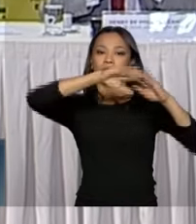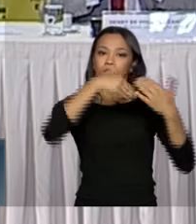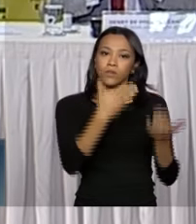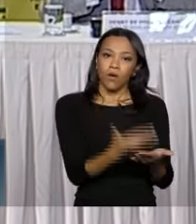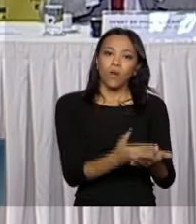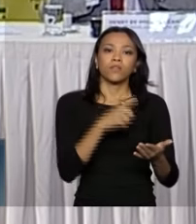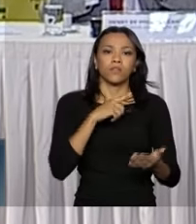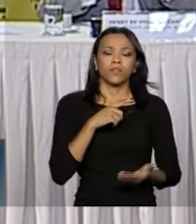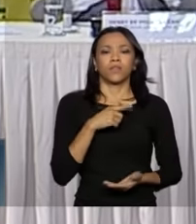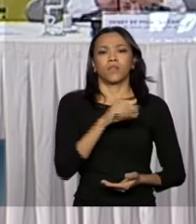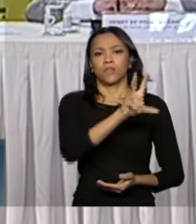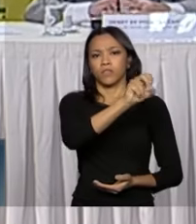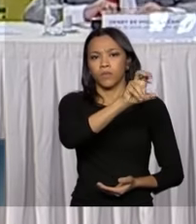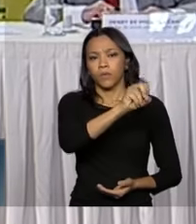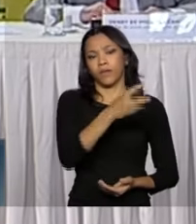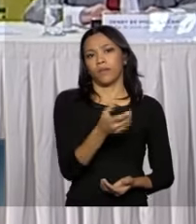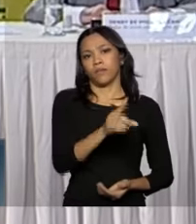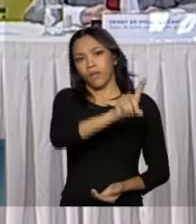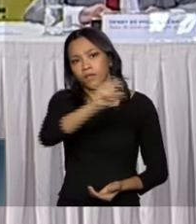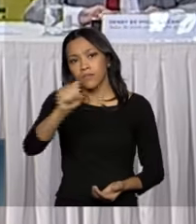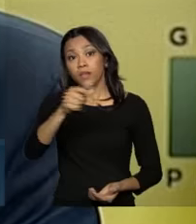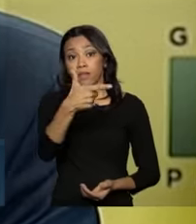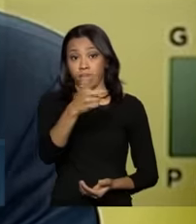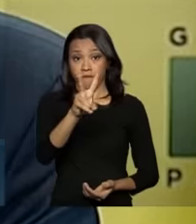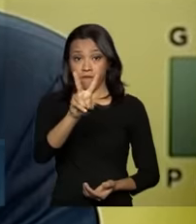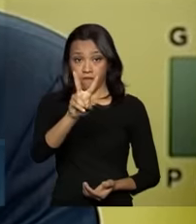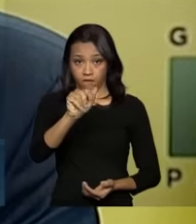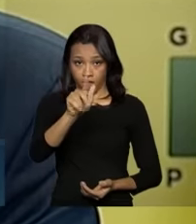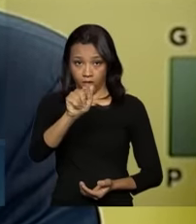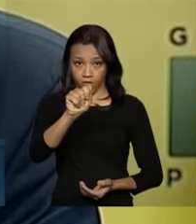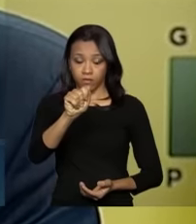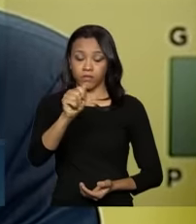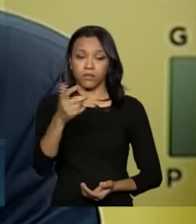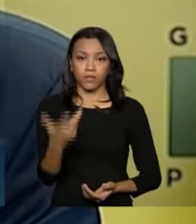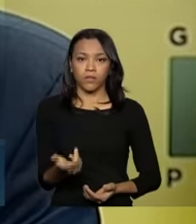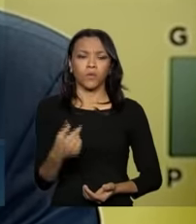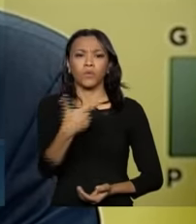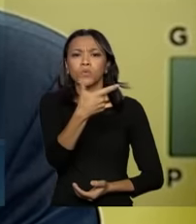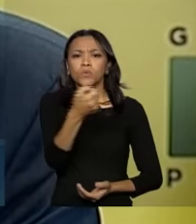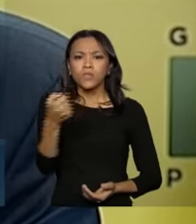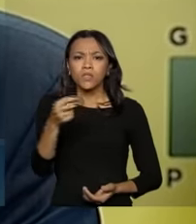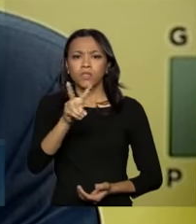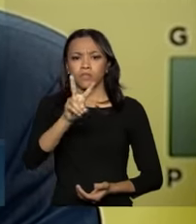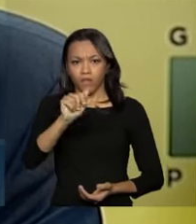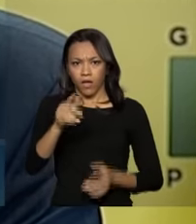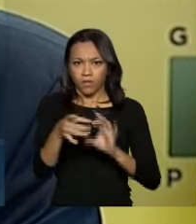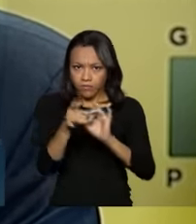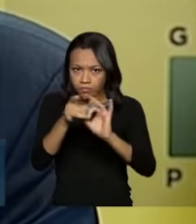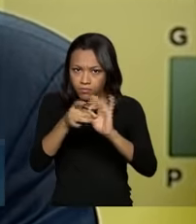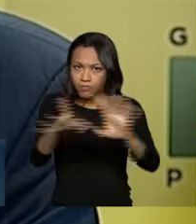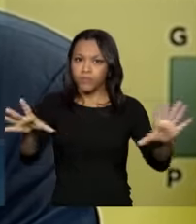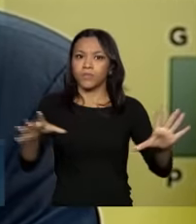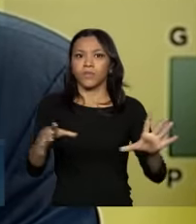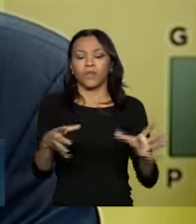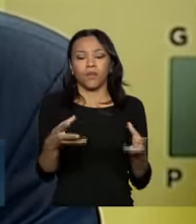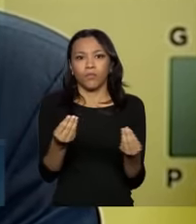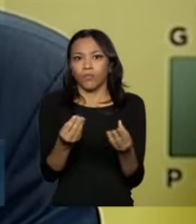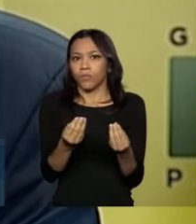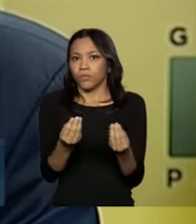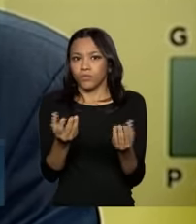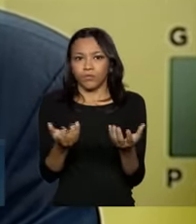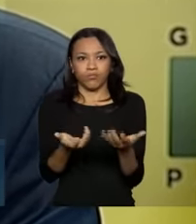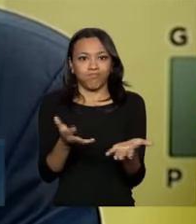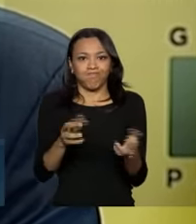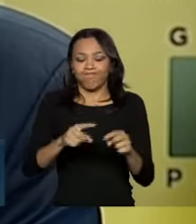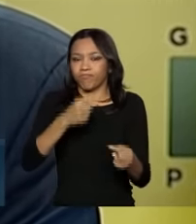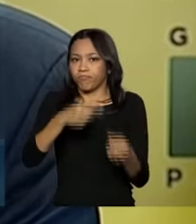100 vagas. Há essa escola que teve 200 vagas autorizadas. 200 vagas autorizadas no início é muito fora da curva. Como